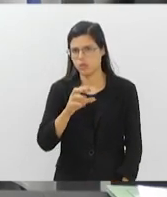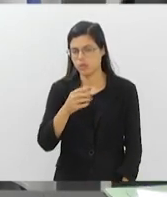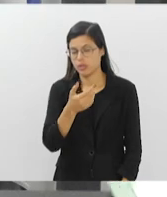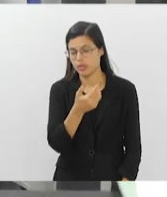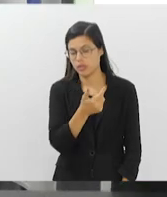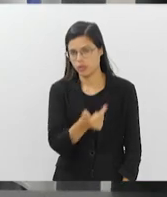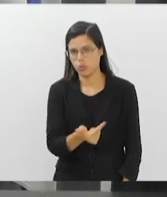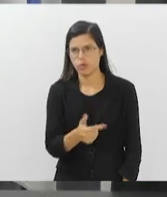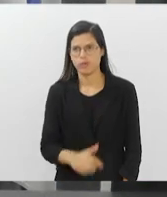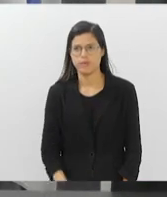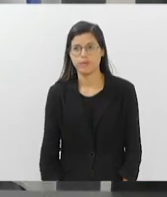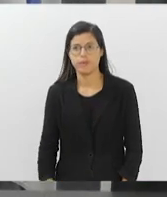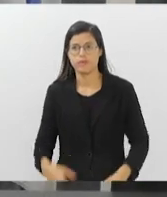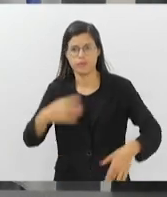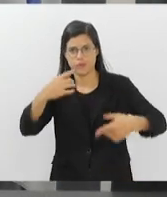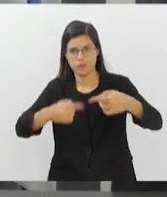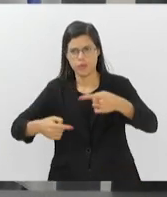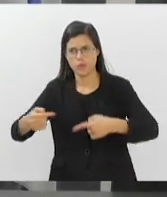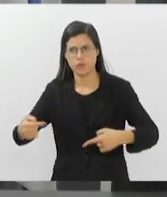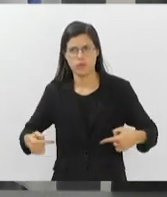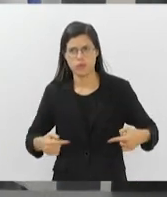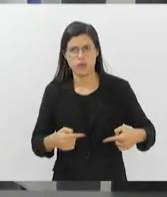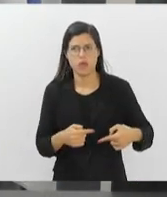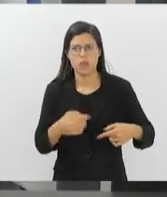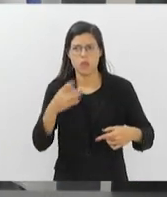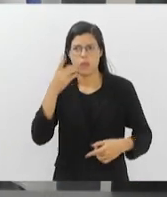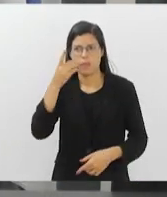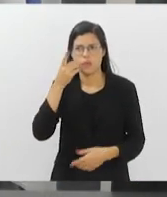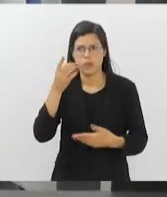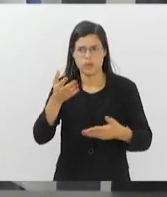32. Em discussão, algum deputado quer discutir